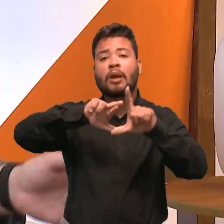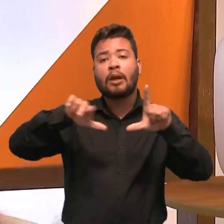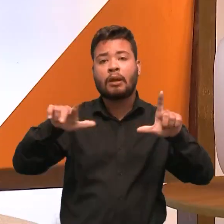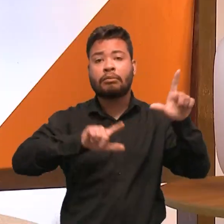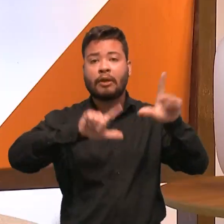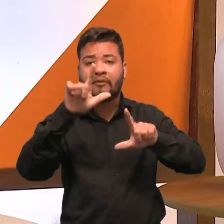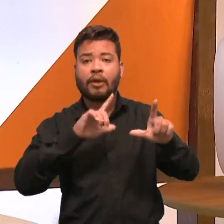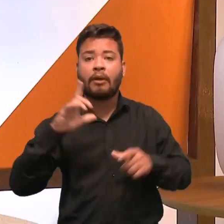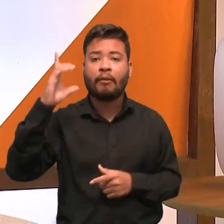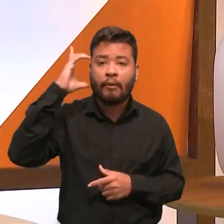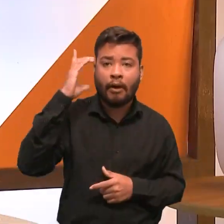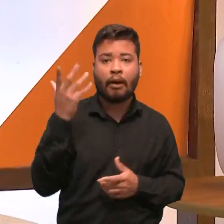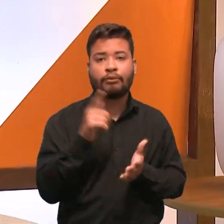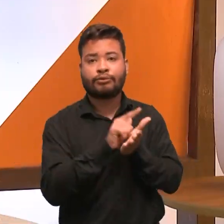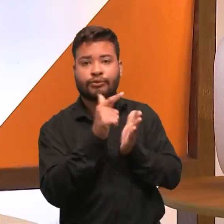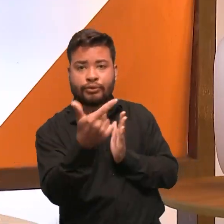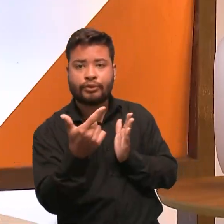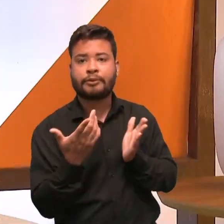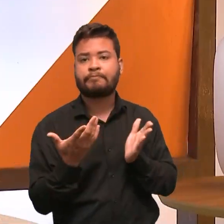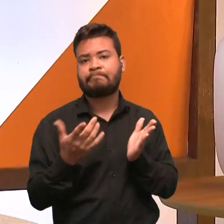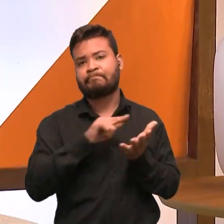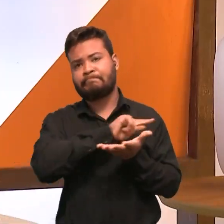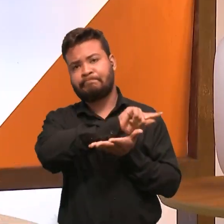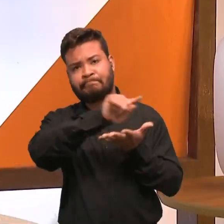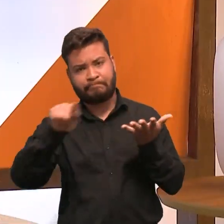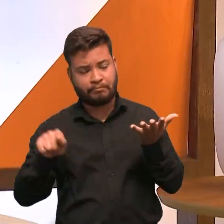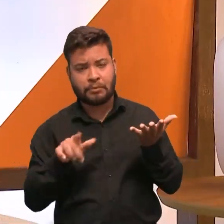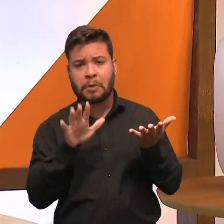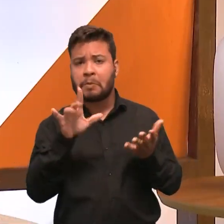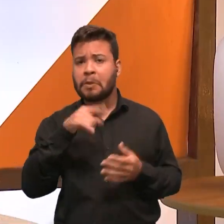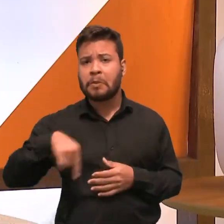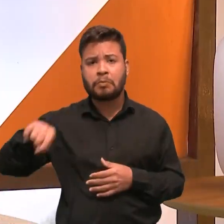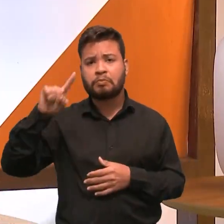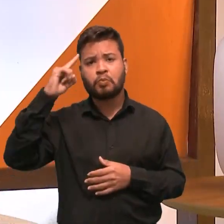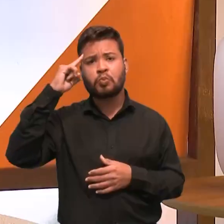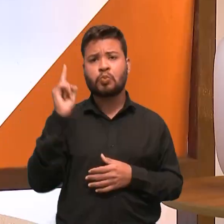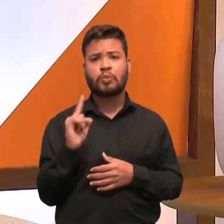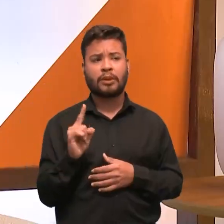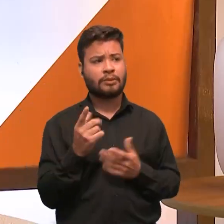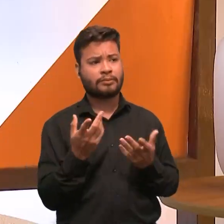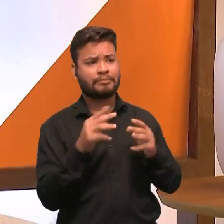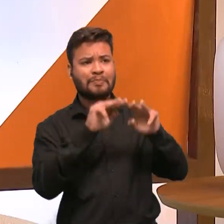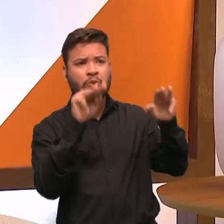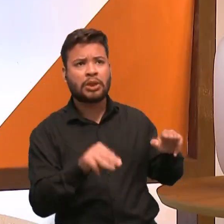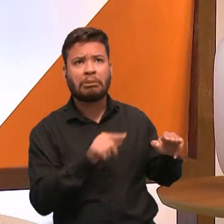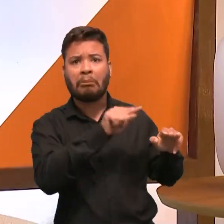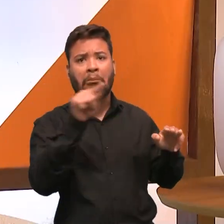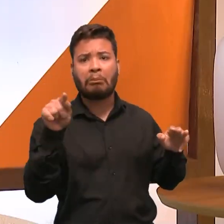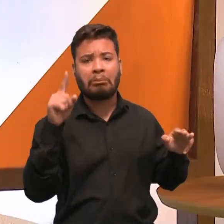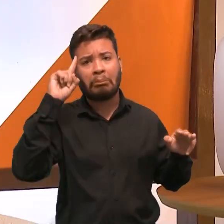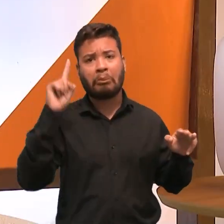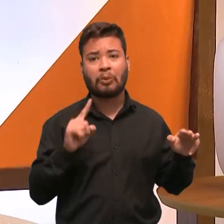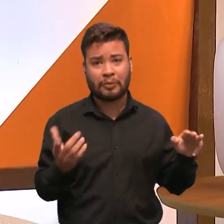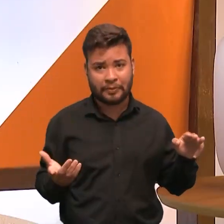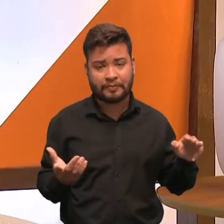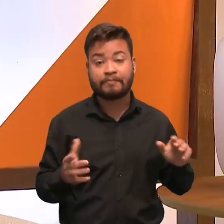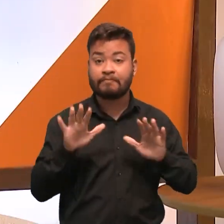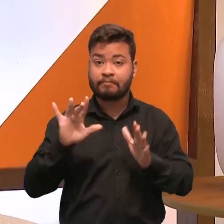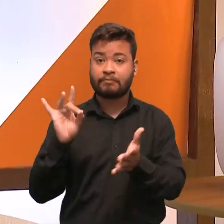o rádio, o jornal, não entendem outras instituições. E, na verdade, na